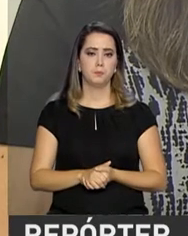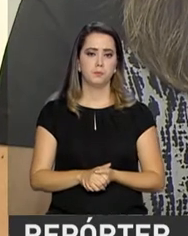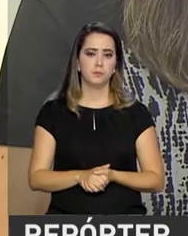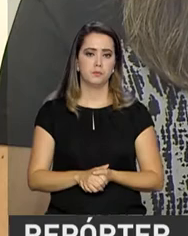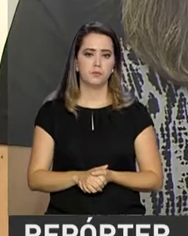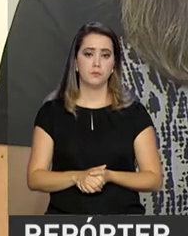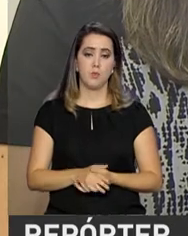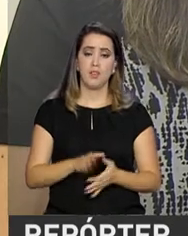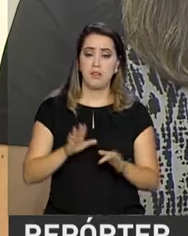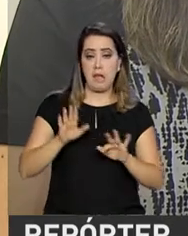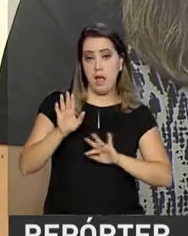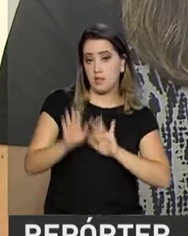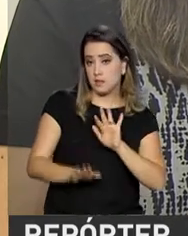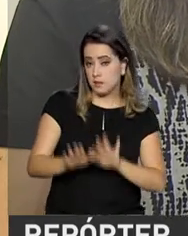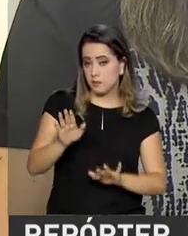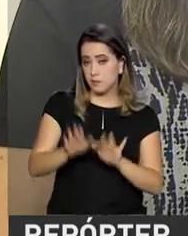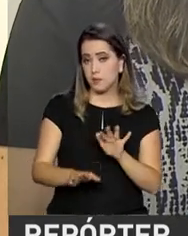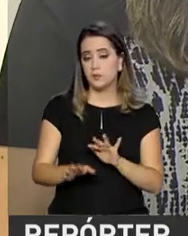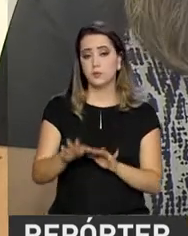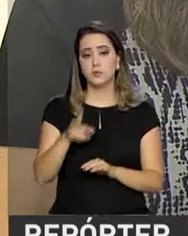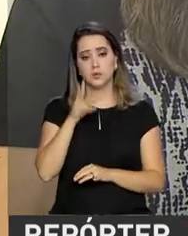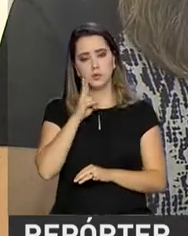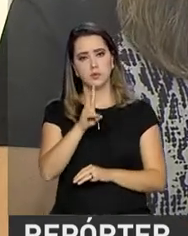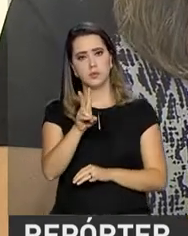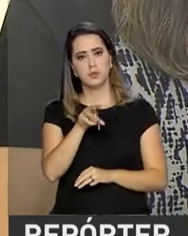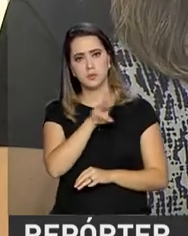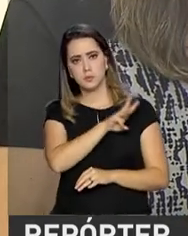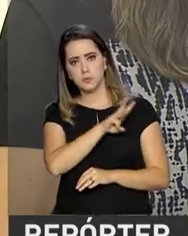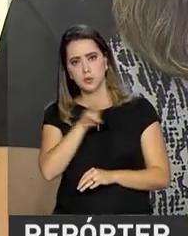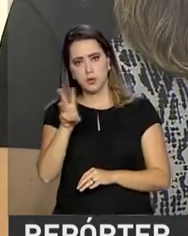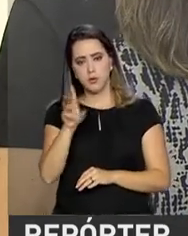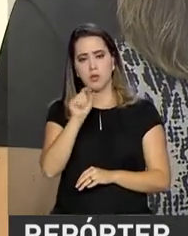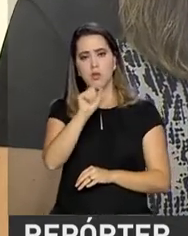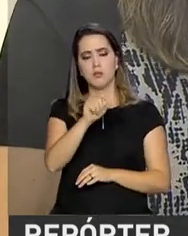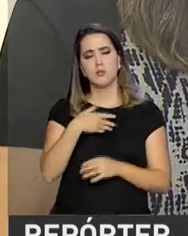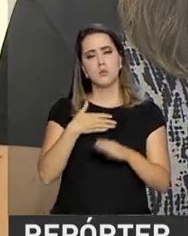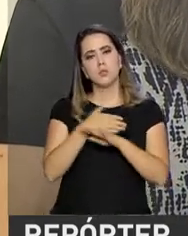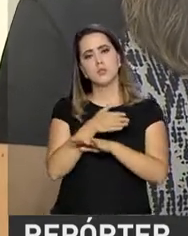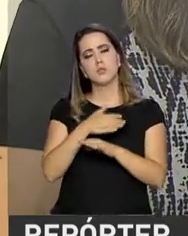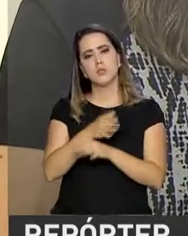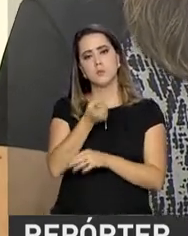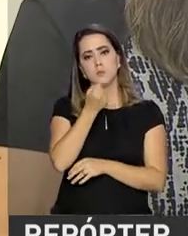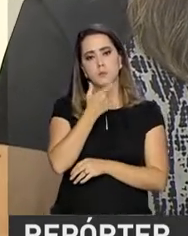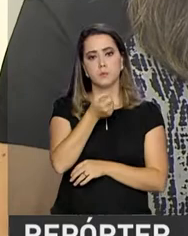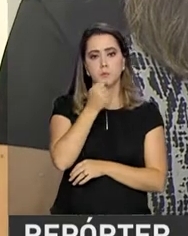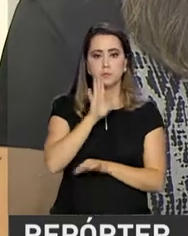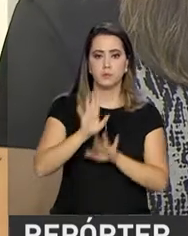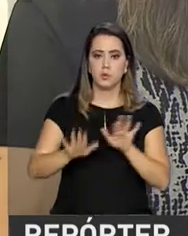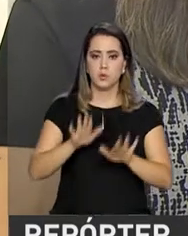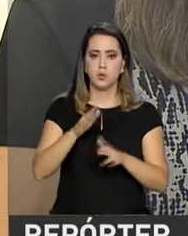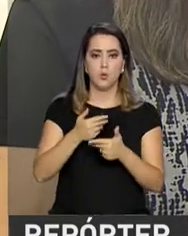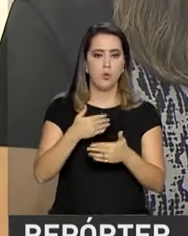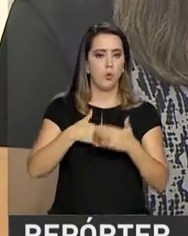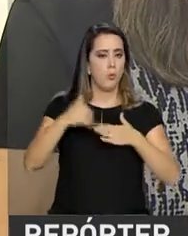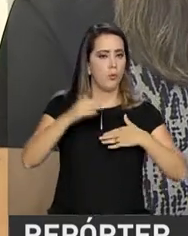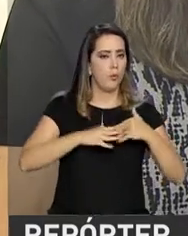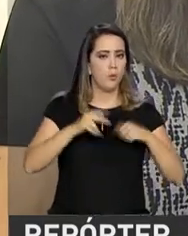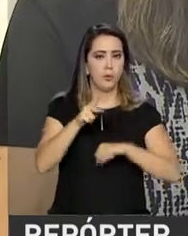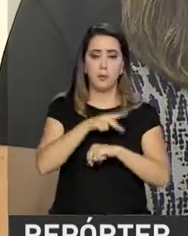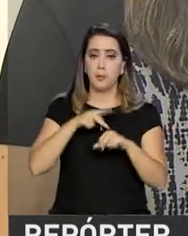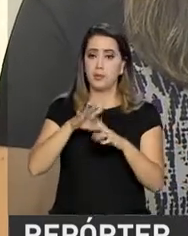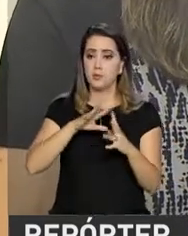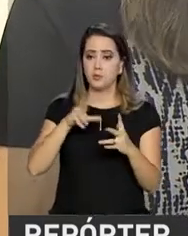incomum é você ter o registro de medicamento eu estou falando de qualquer país do mundo